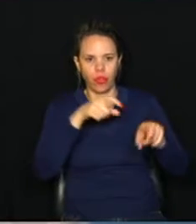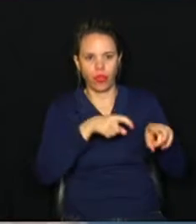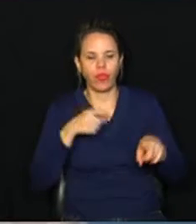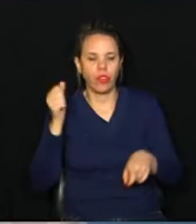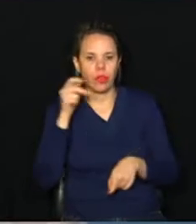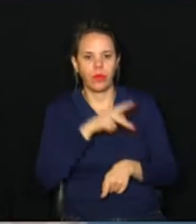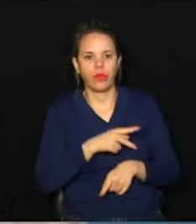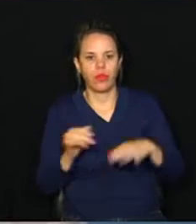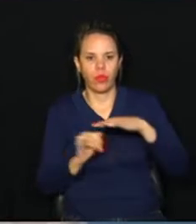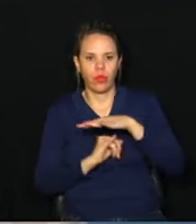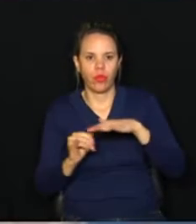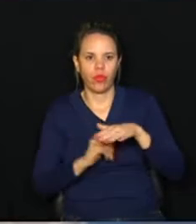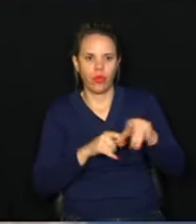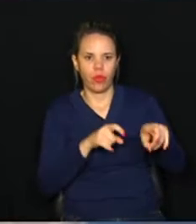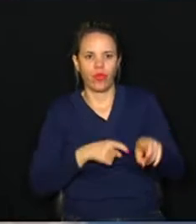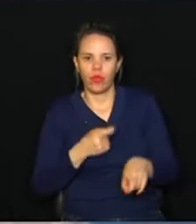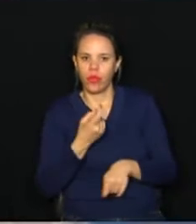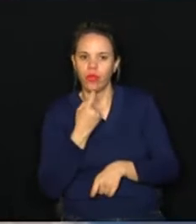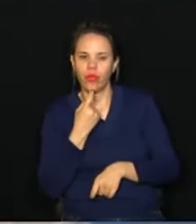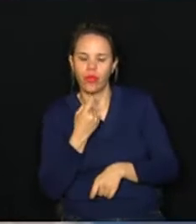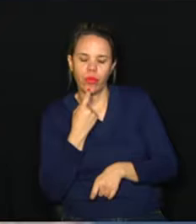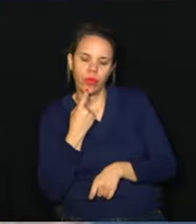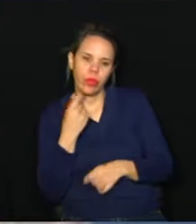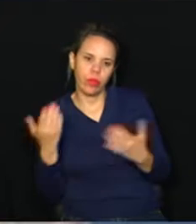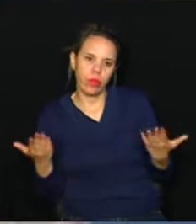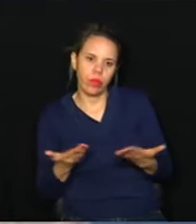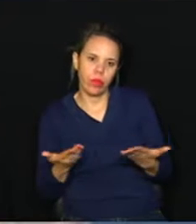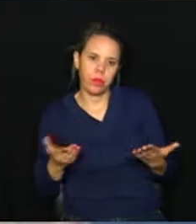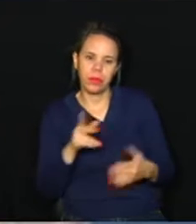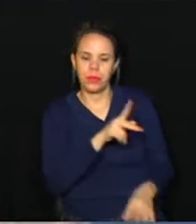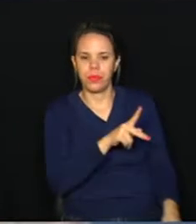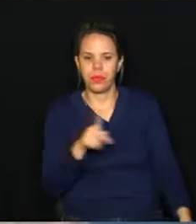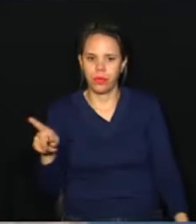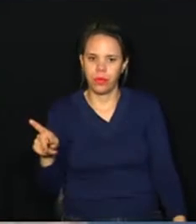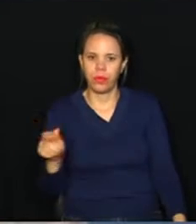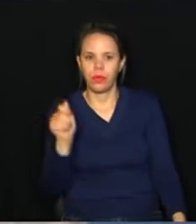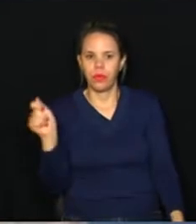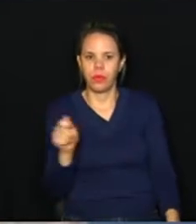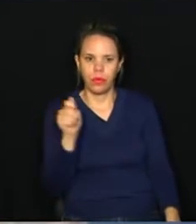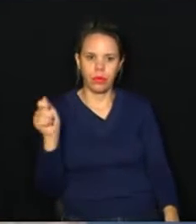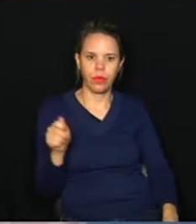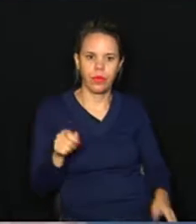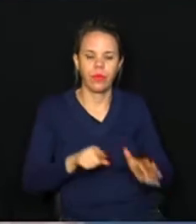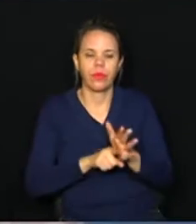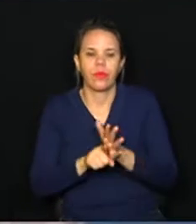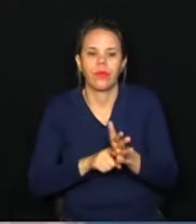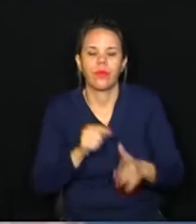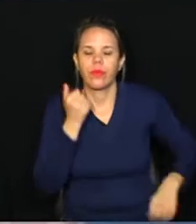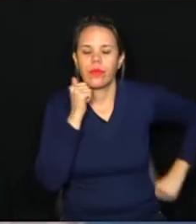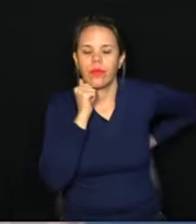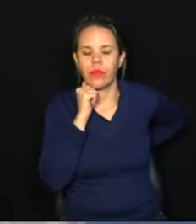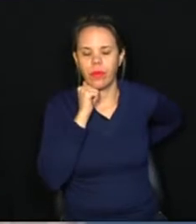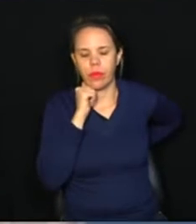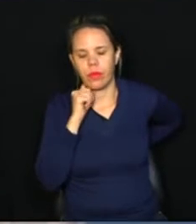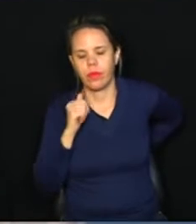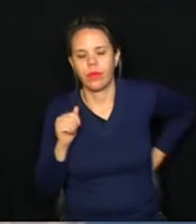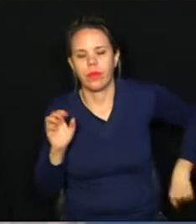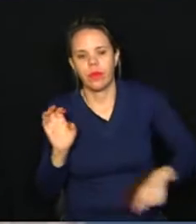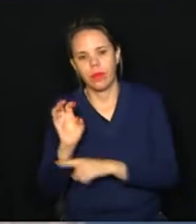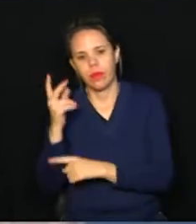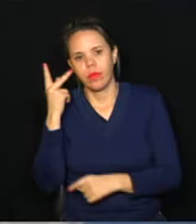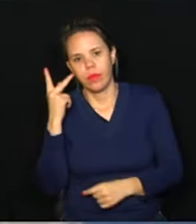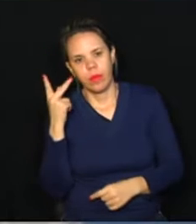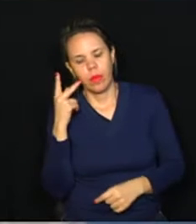aposentado do Instituto Agronômico de Campinas e que atualmente preside a Associação dos Pesquisadores Científicos do Estado de São Paulo,